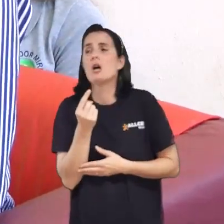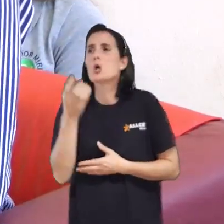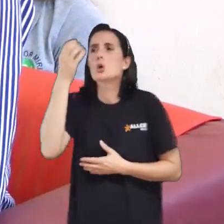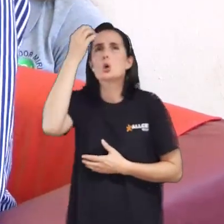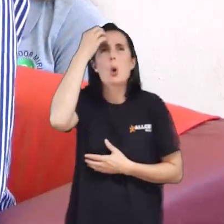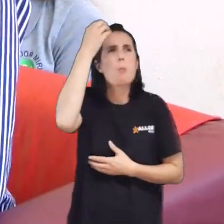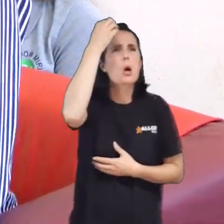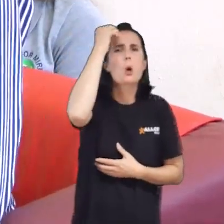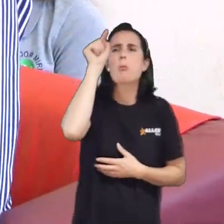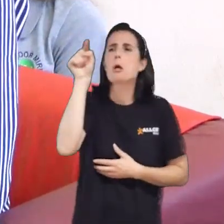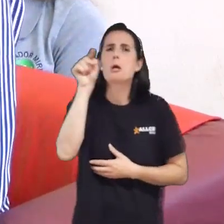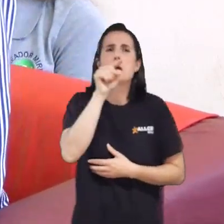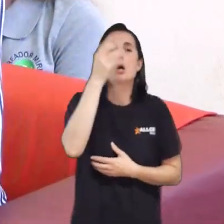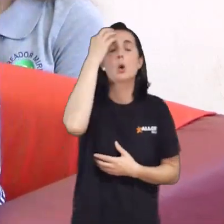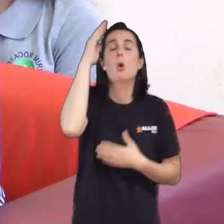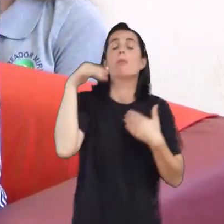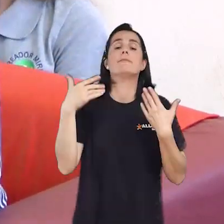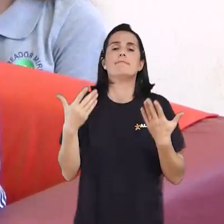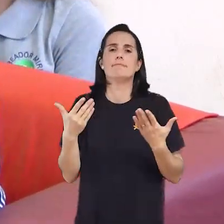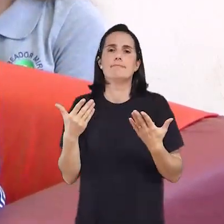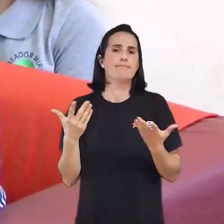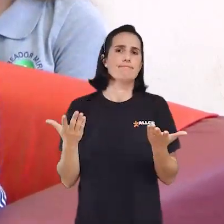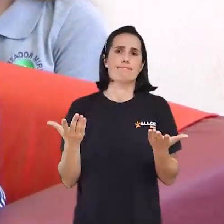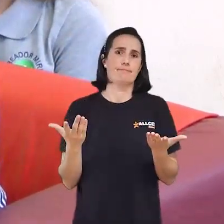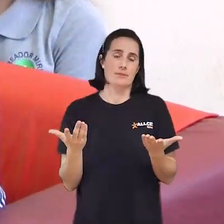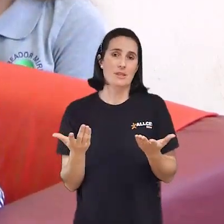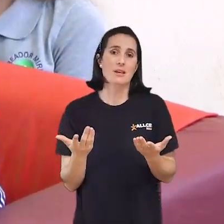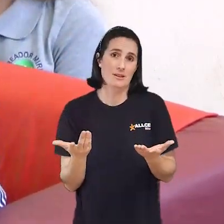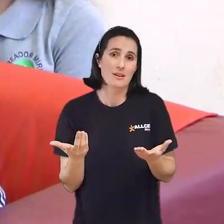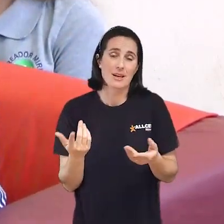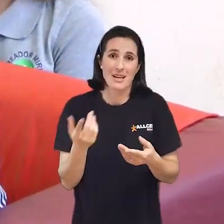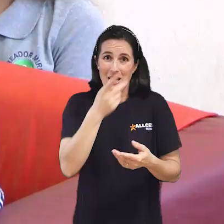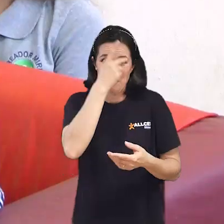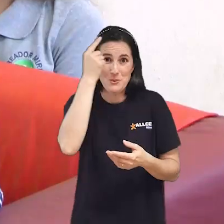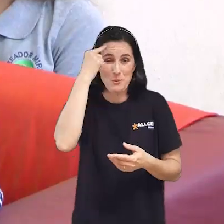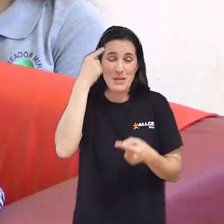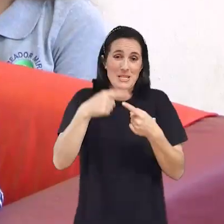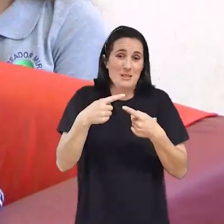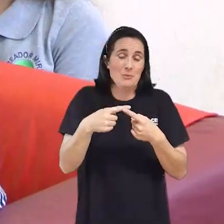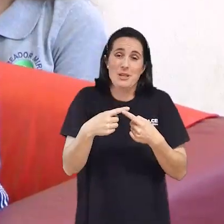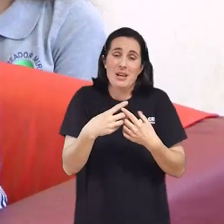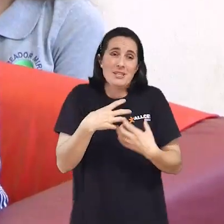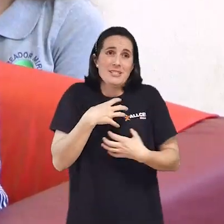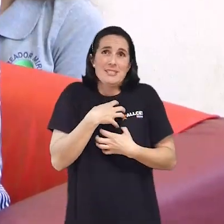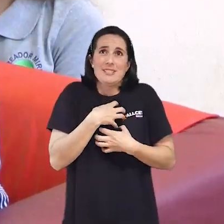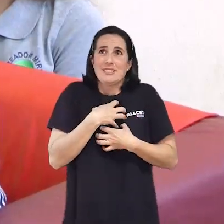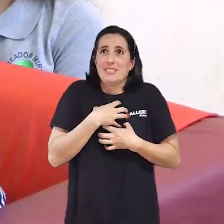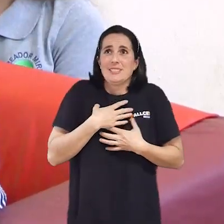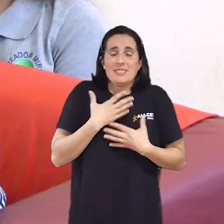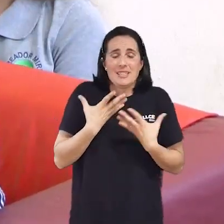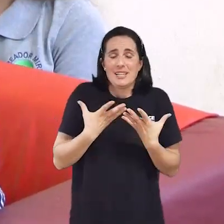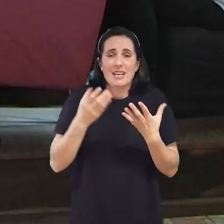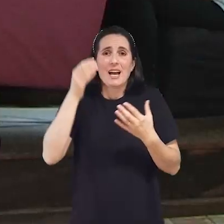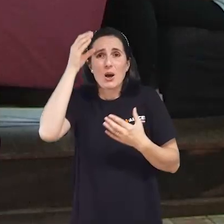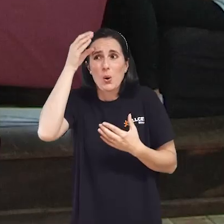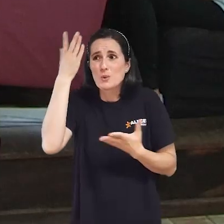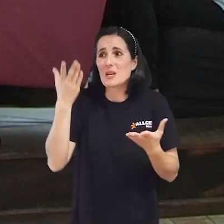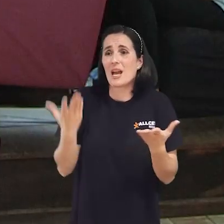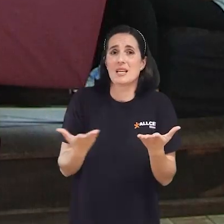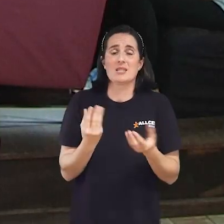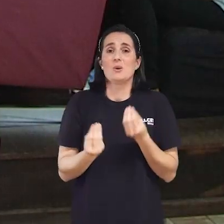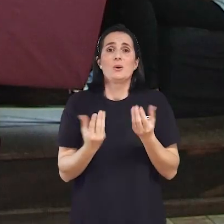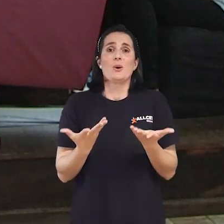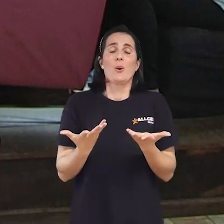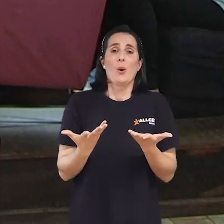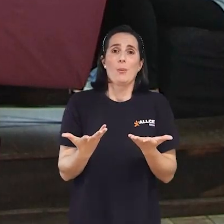mais votado em 2008, naquele ano eu fiz 2.335 votos. É muito voto até hoje. Né?